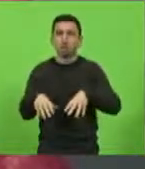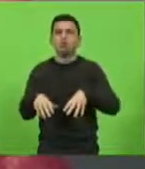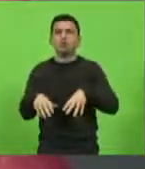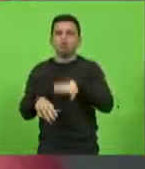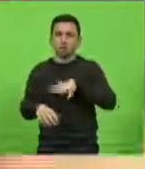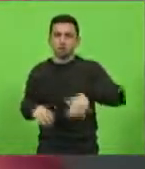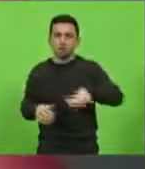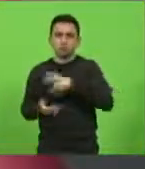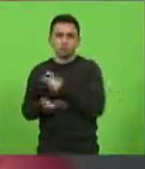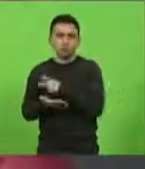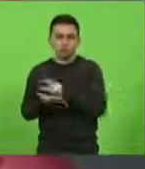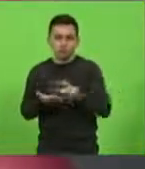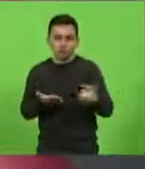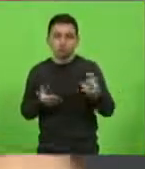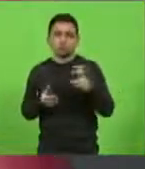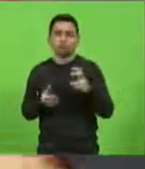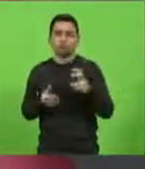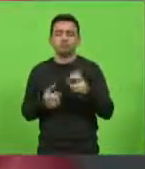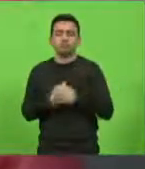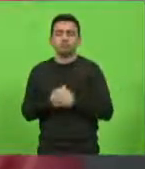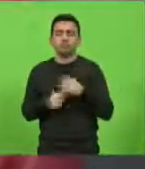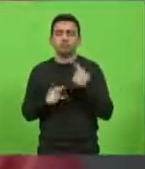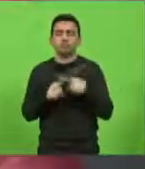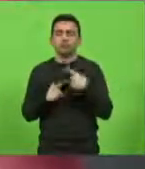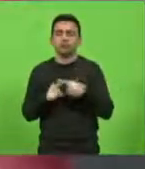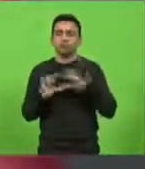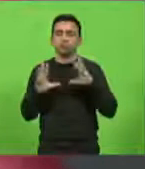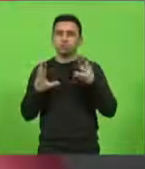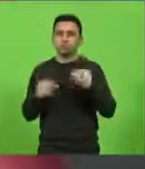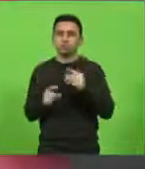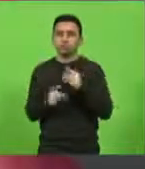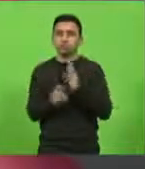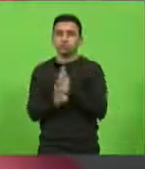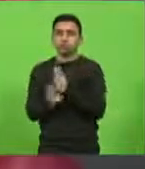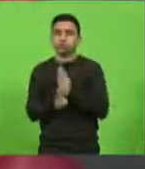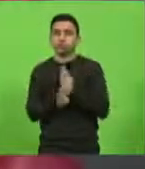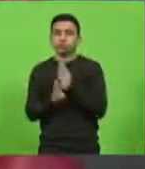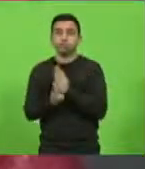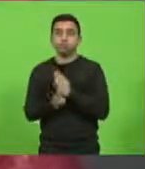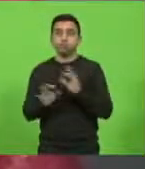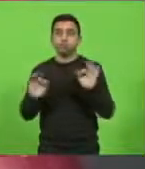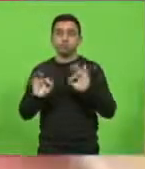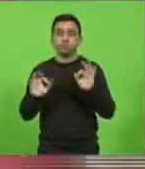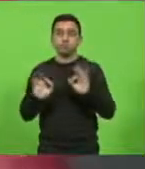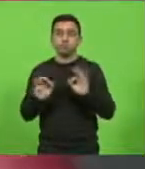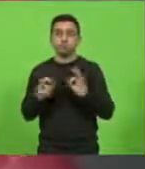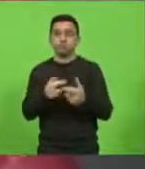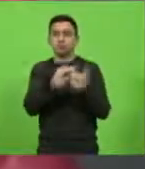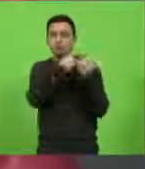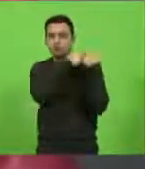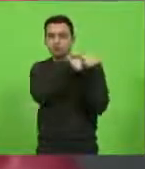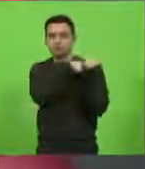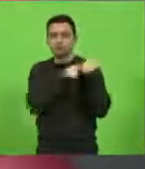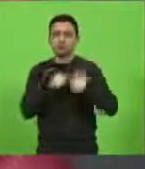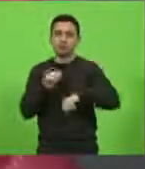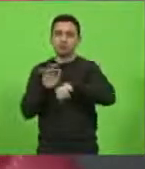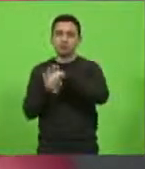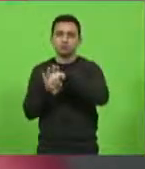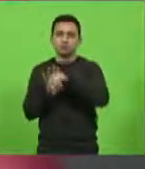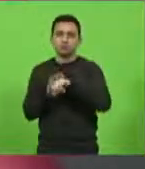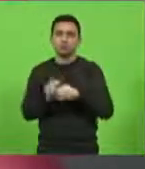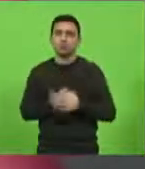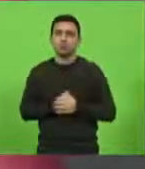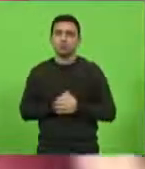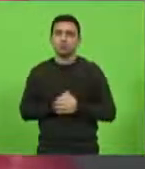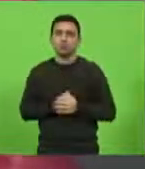presente processo de impeachment uma vez que os objetos não são coincidentes e o crime de responsabilidade fazer exatamente comprovaram pelas provas dos